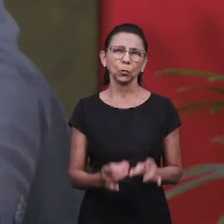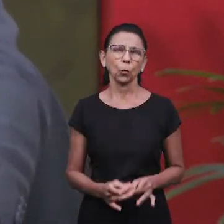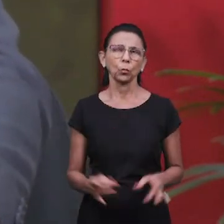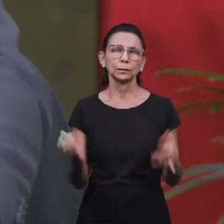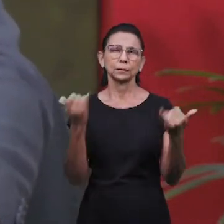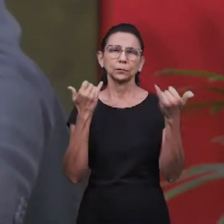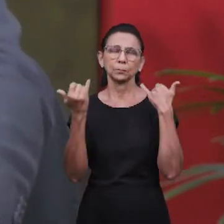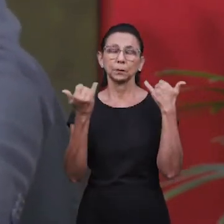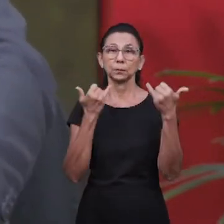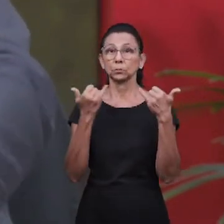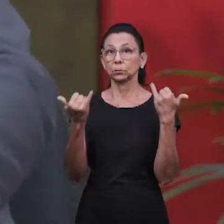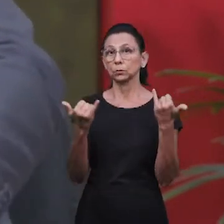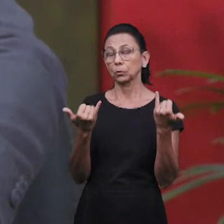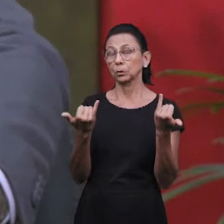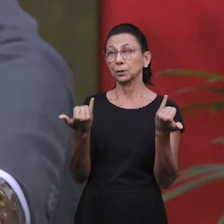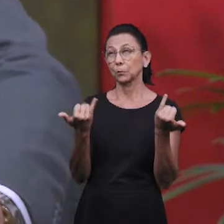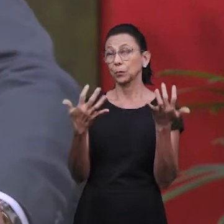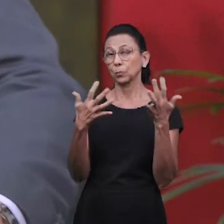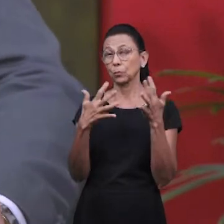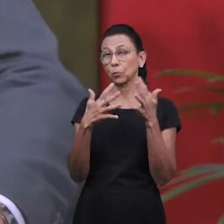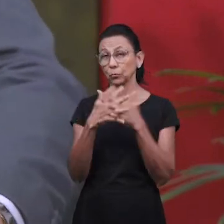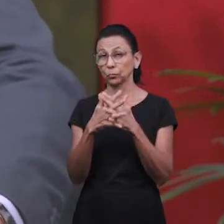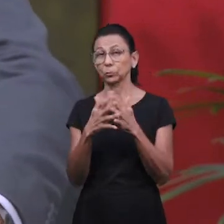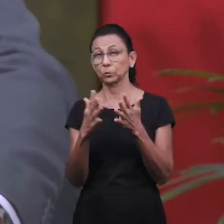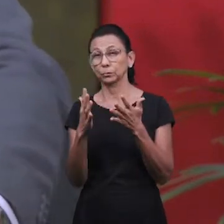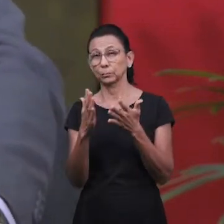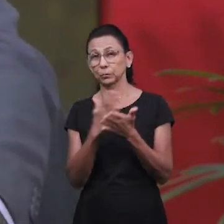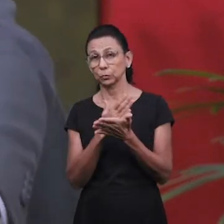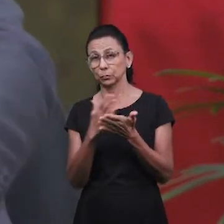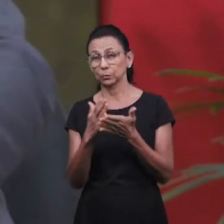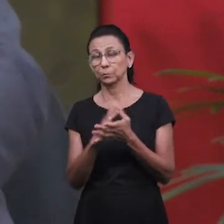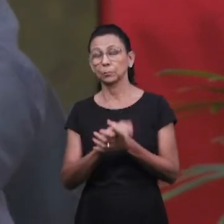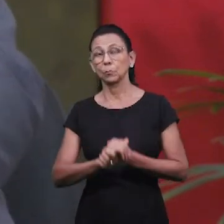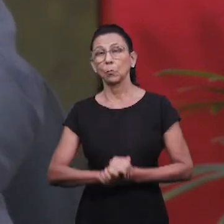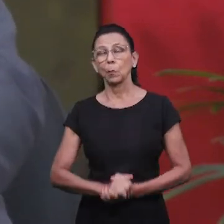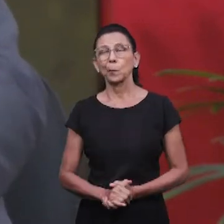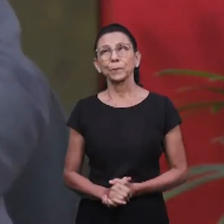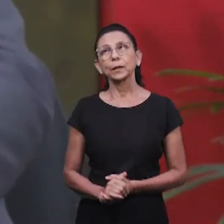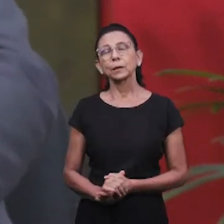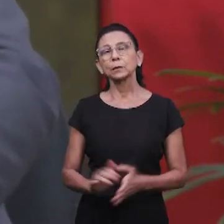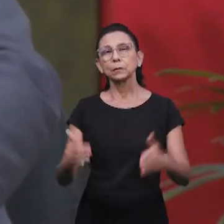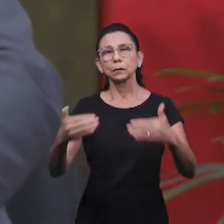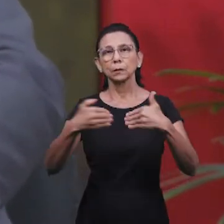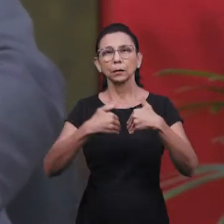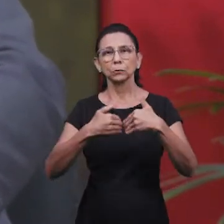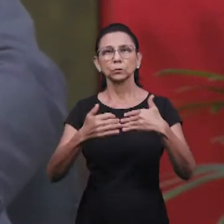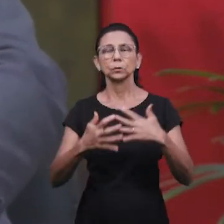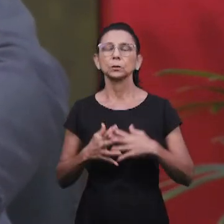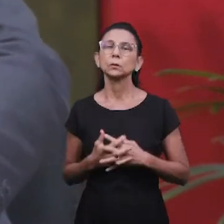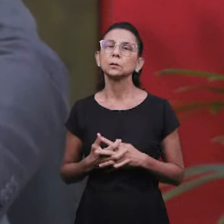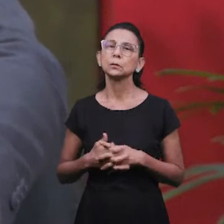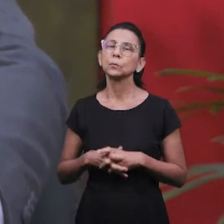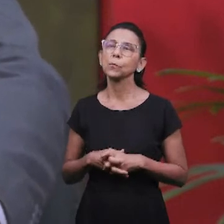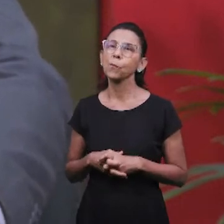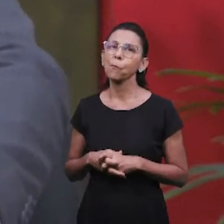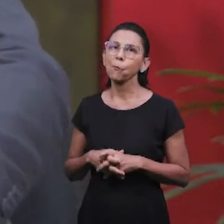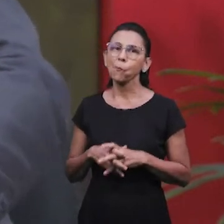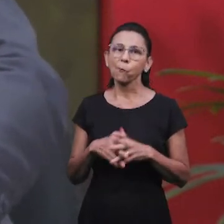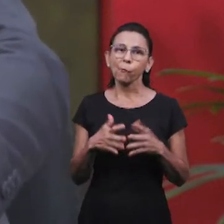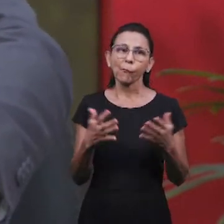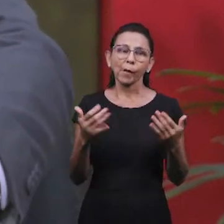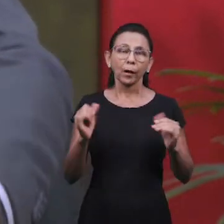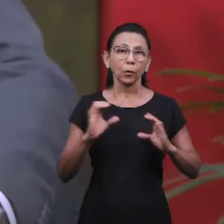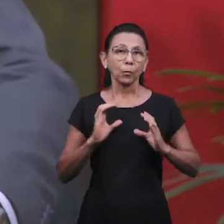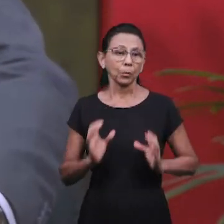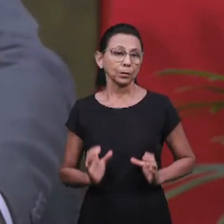de informações e muito complexo sobre diversos aspectos. Falar de autismo é falar de comportamento, e falar